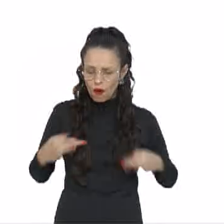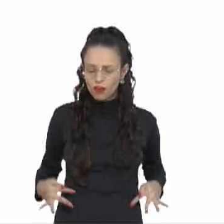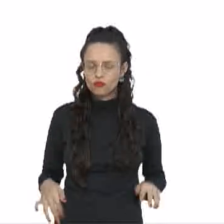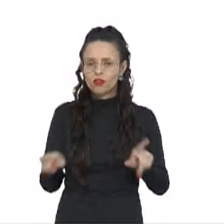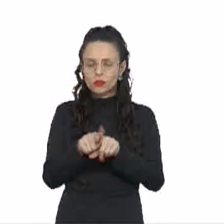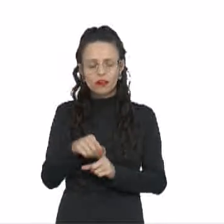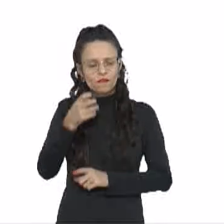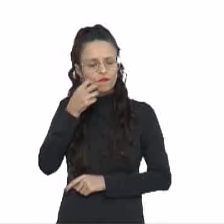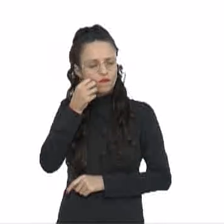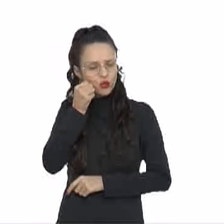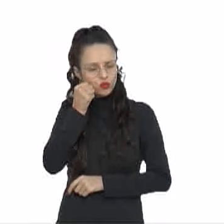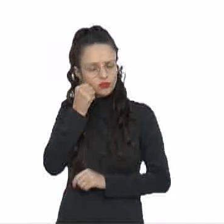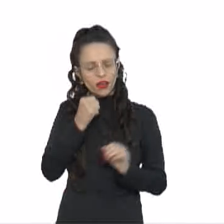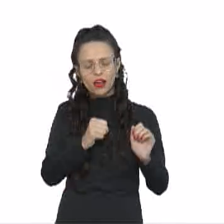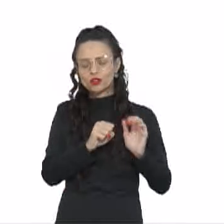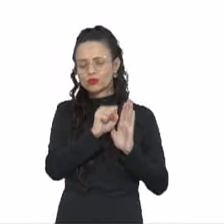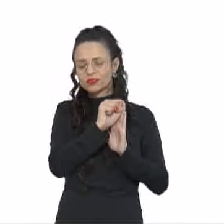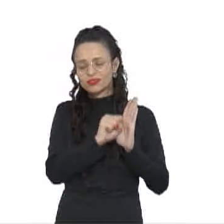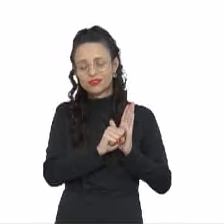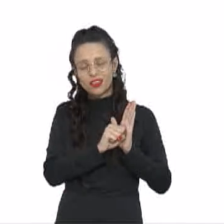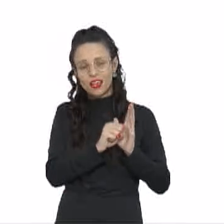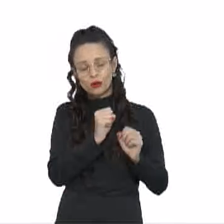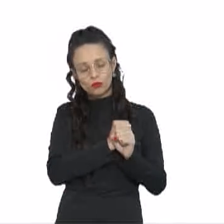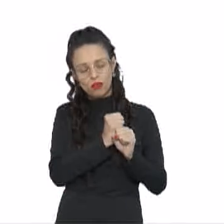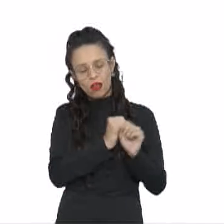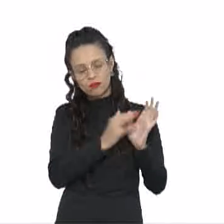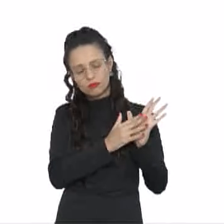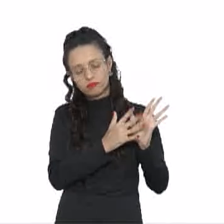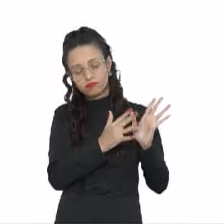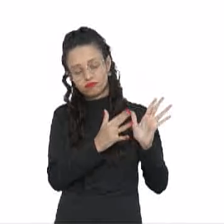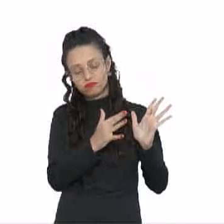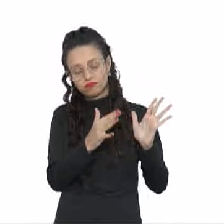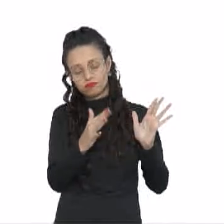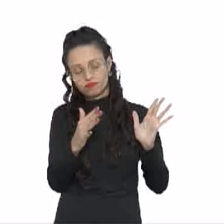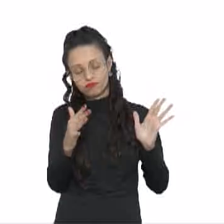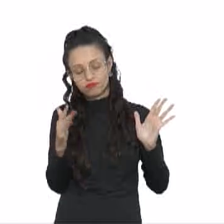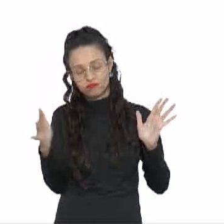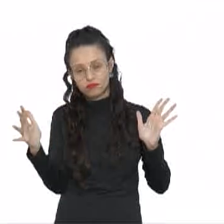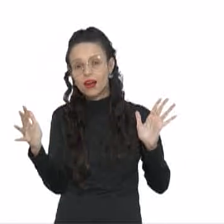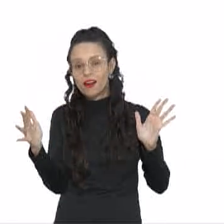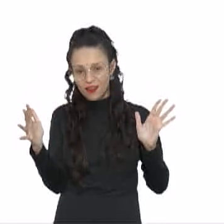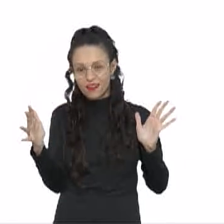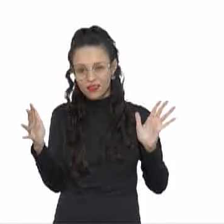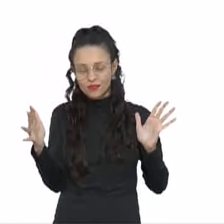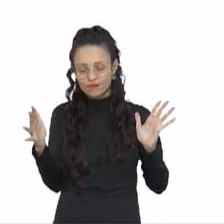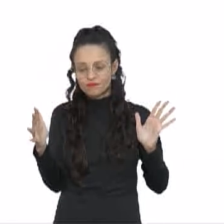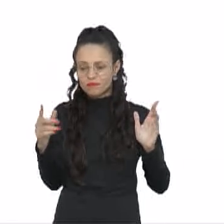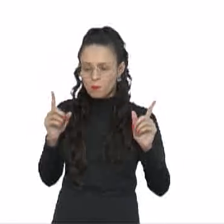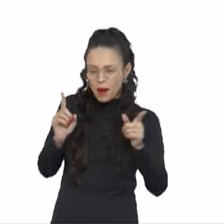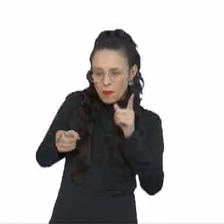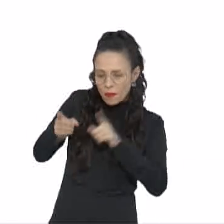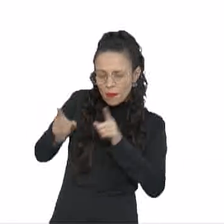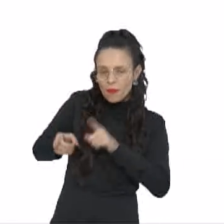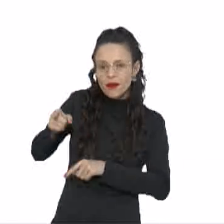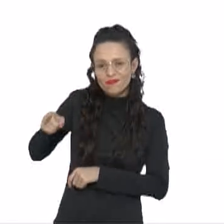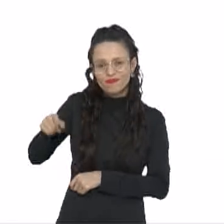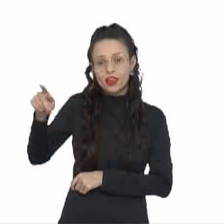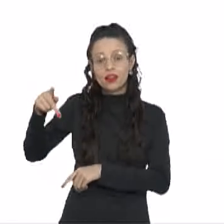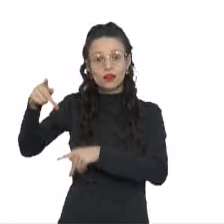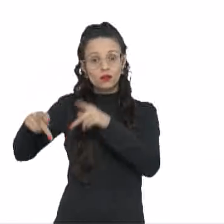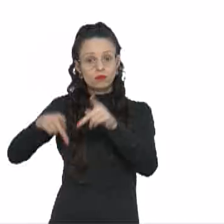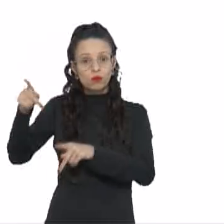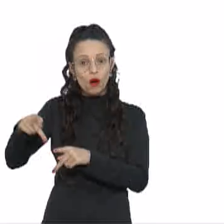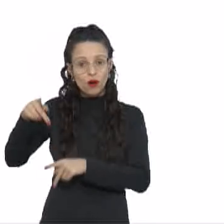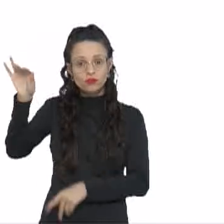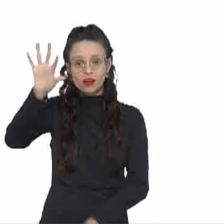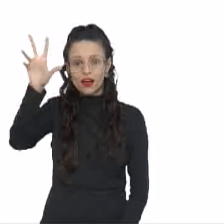muitos decênios de dominação colonial, muitas décadas de dominação colonial, os povos africanos esperavam ver